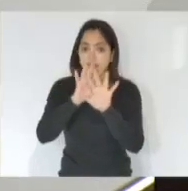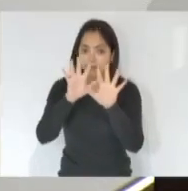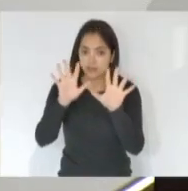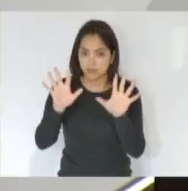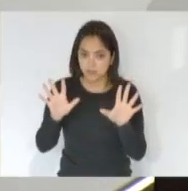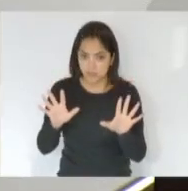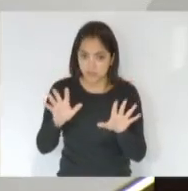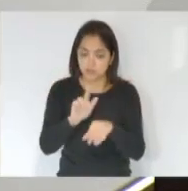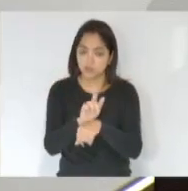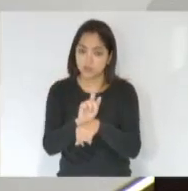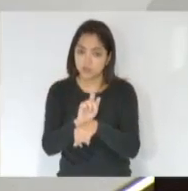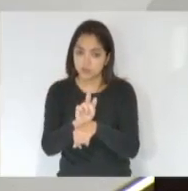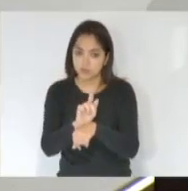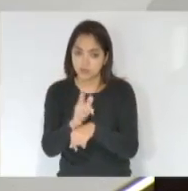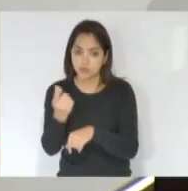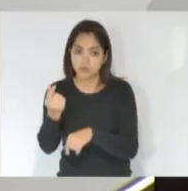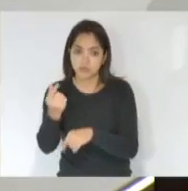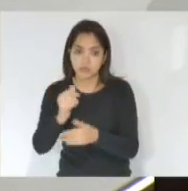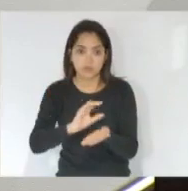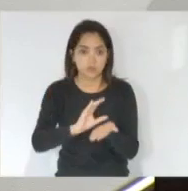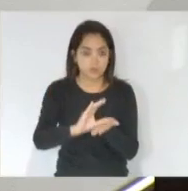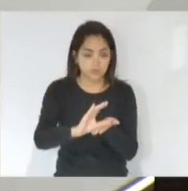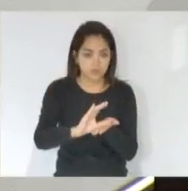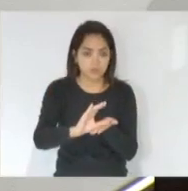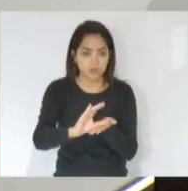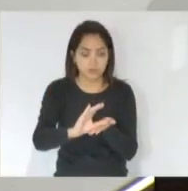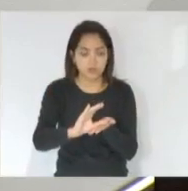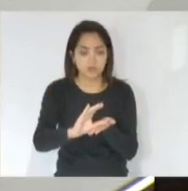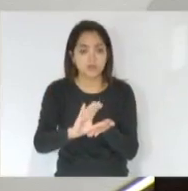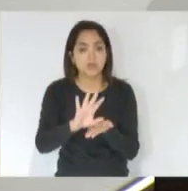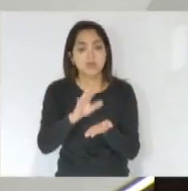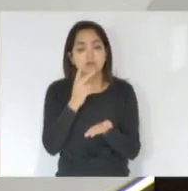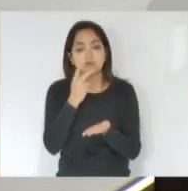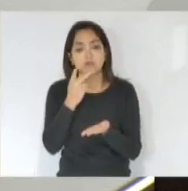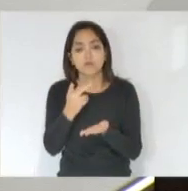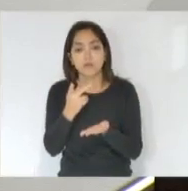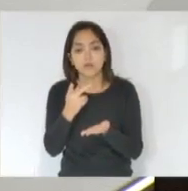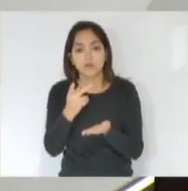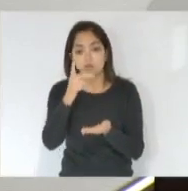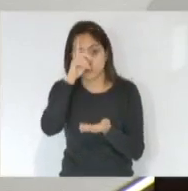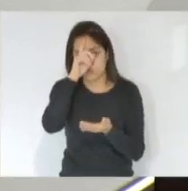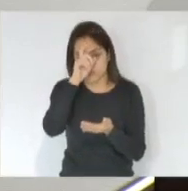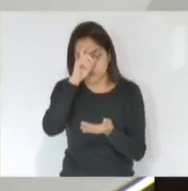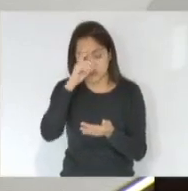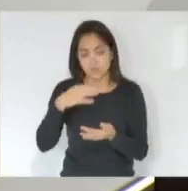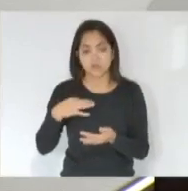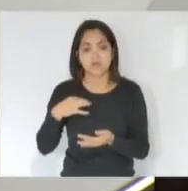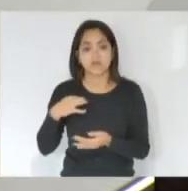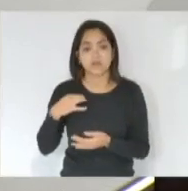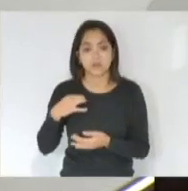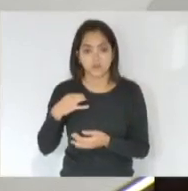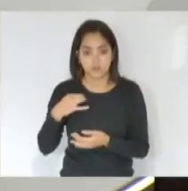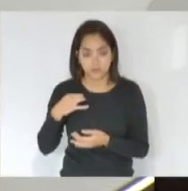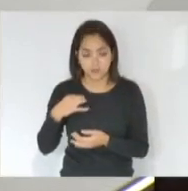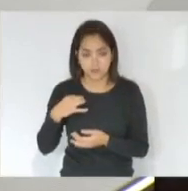a gestão dos recursos públicos, e aqui eu vou falar dos hospitais filantrópicos.